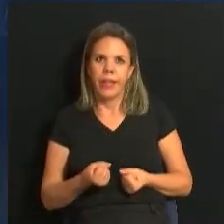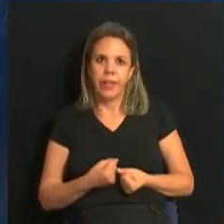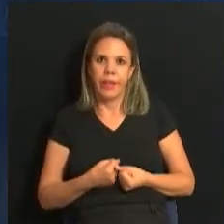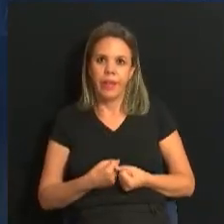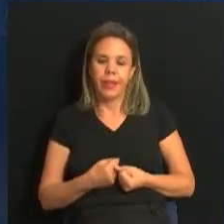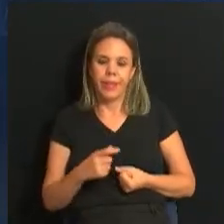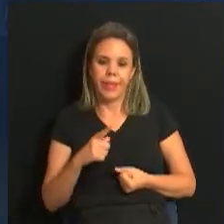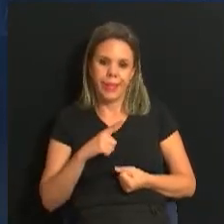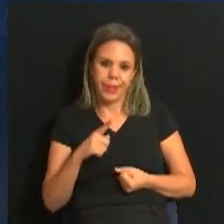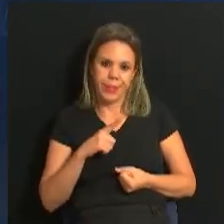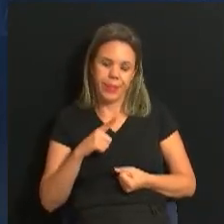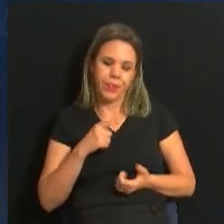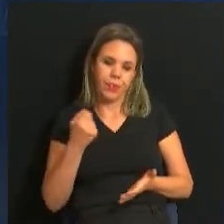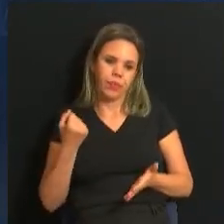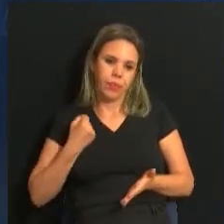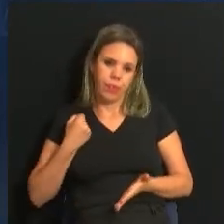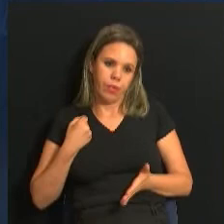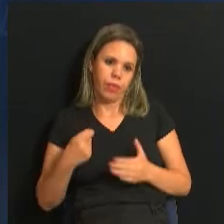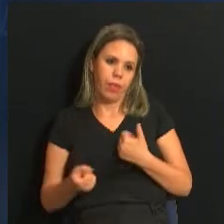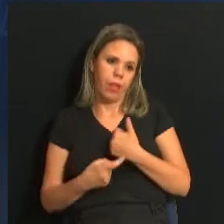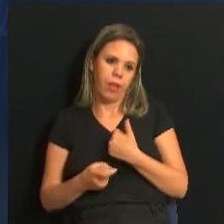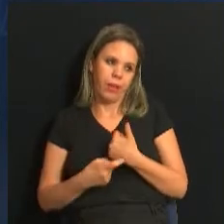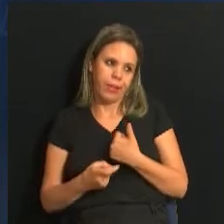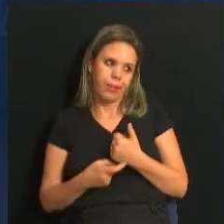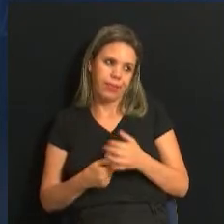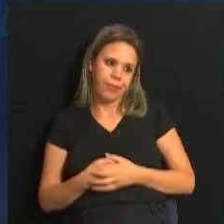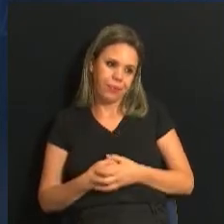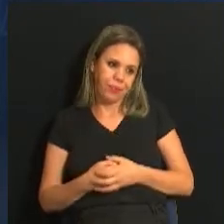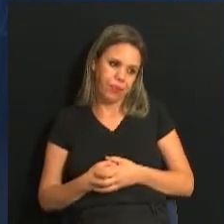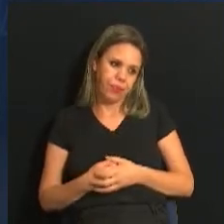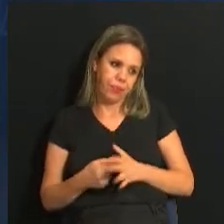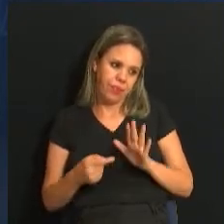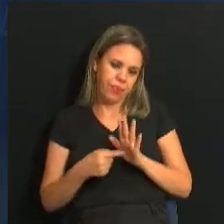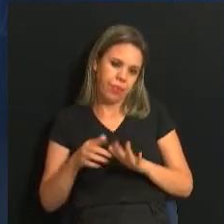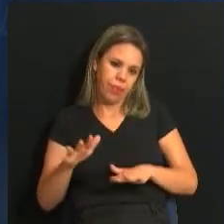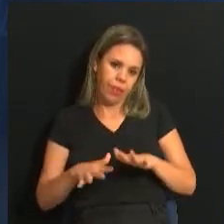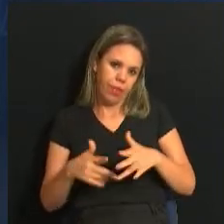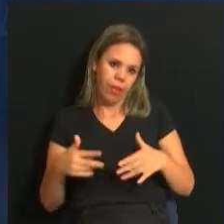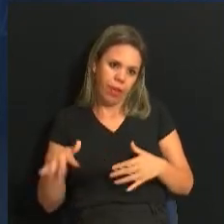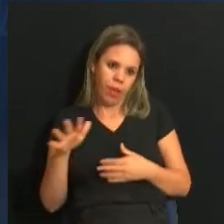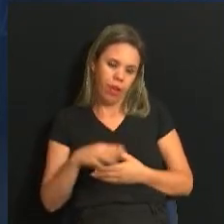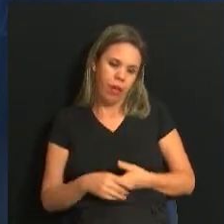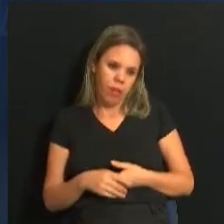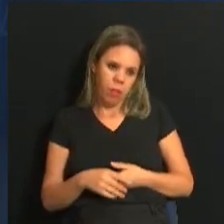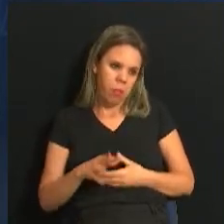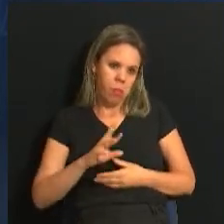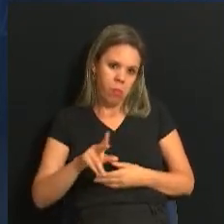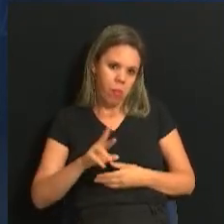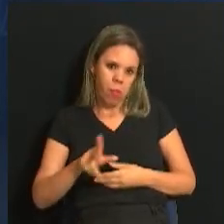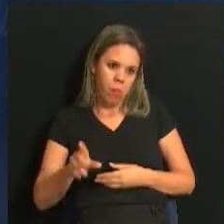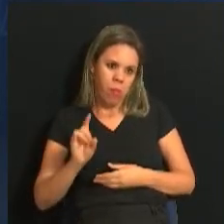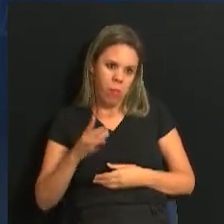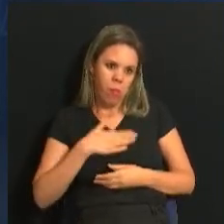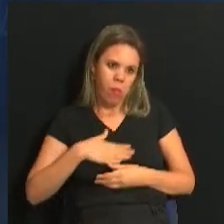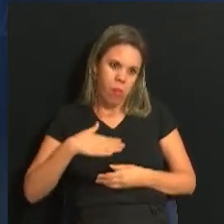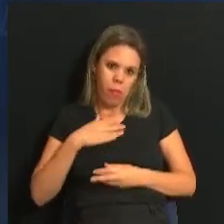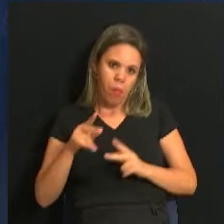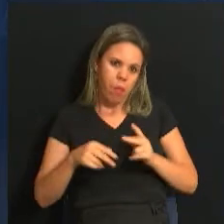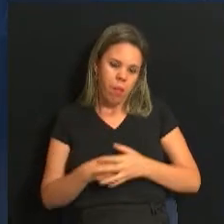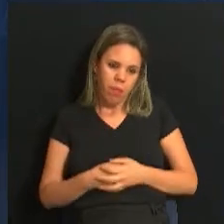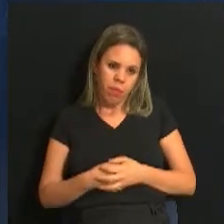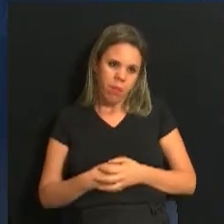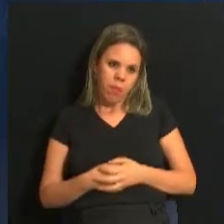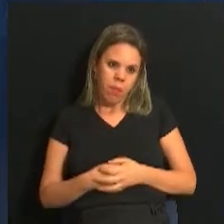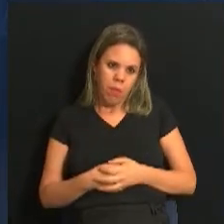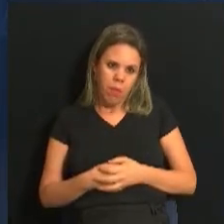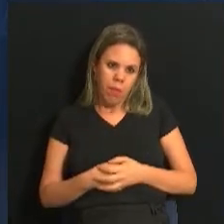ter um número determinado de curtidas, enfim, de se mostrar às vezes de uma maneira que você não é apenas para agradar o outro. Ô Sabrina,